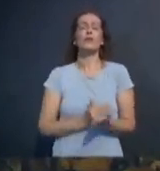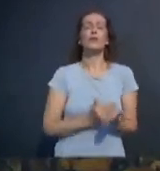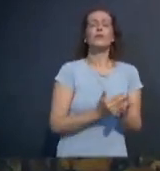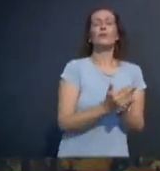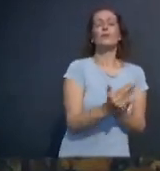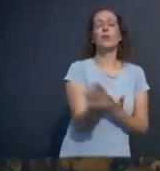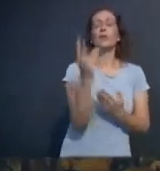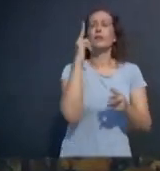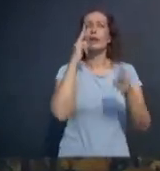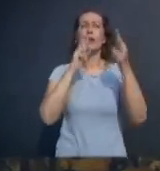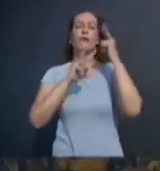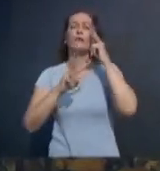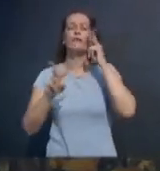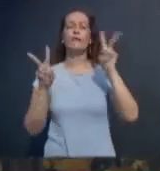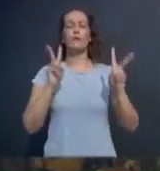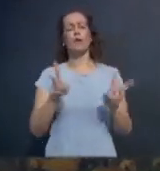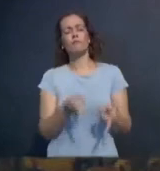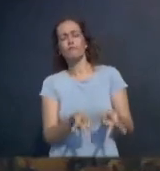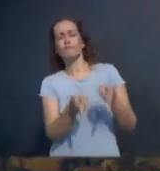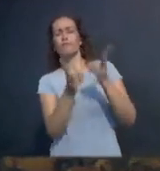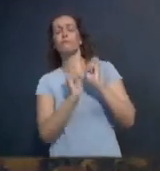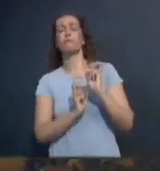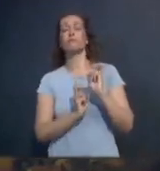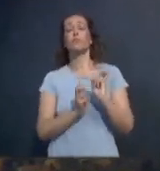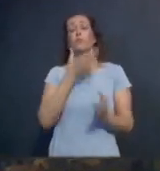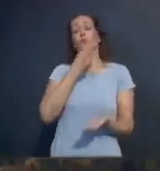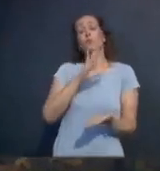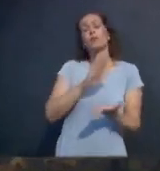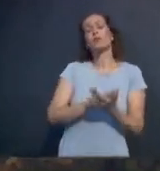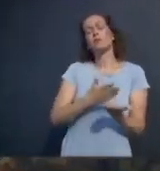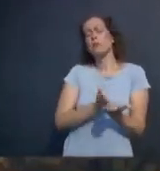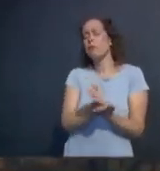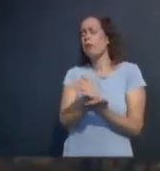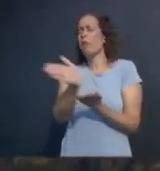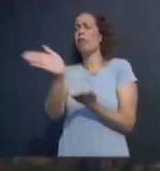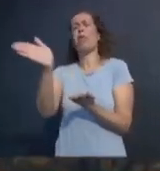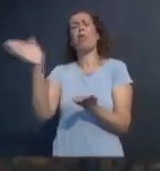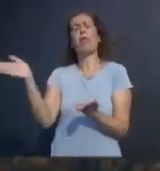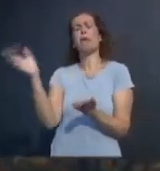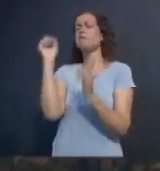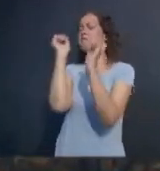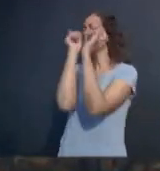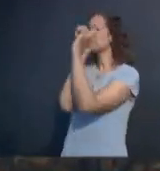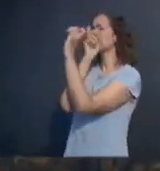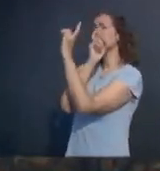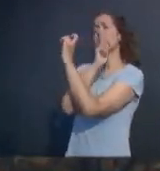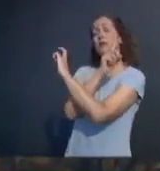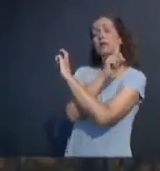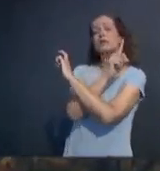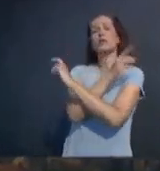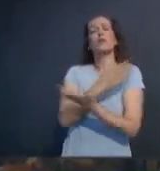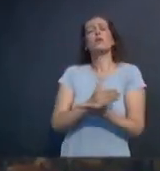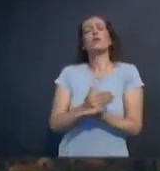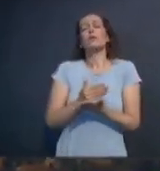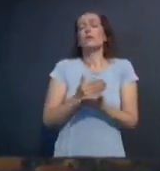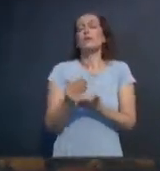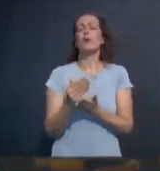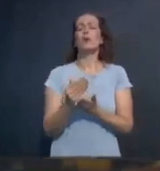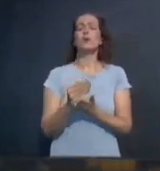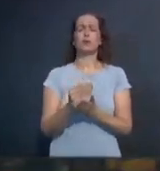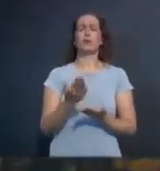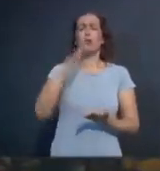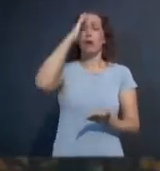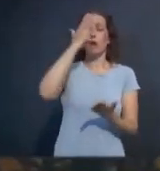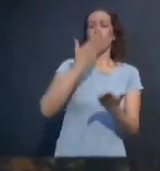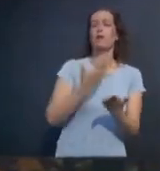ver o seu marido que está hoje longe, vivendo uma vida tão difícil, comece a ver esse homem entrando aqui